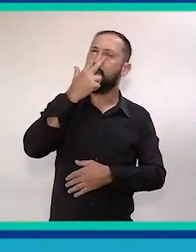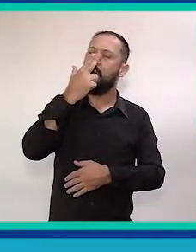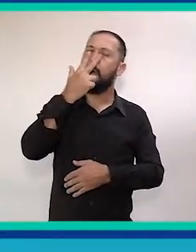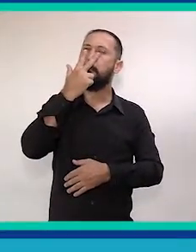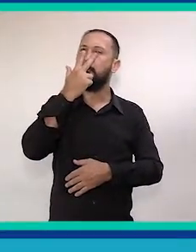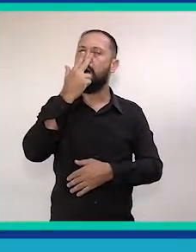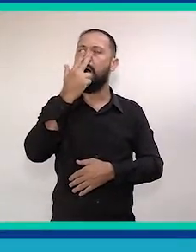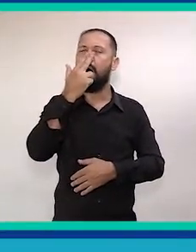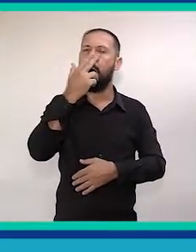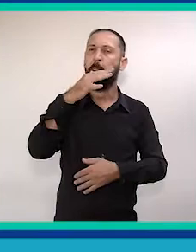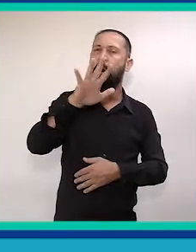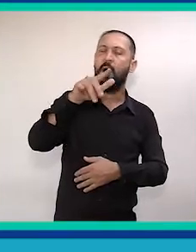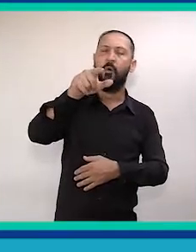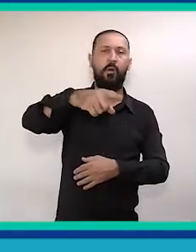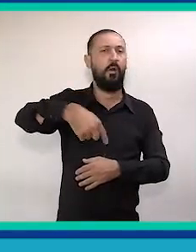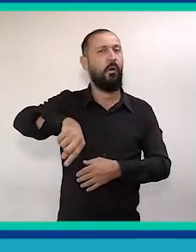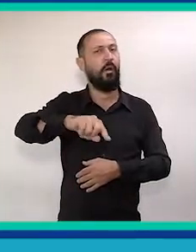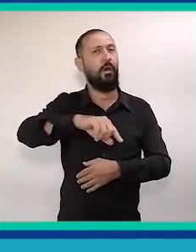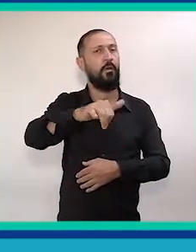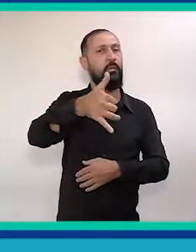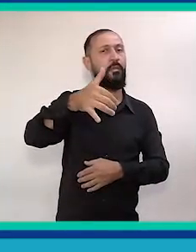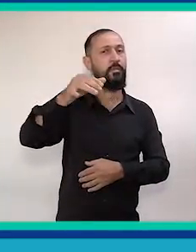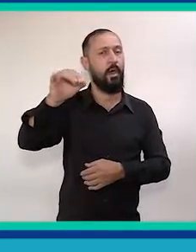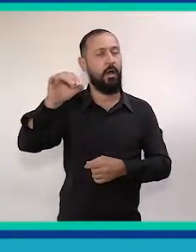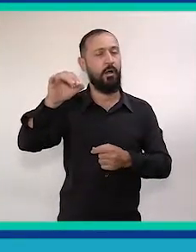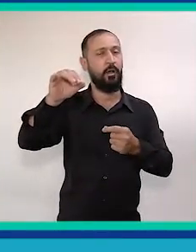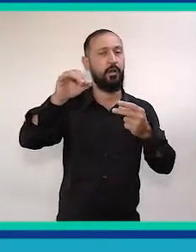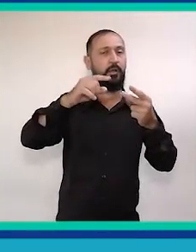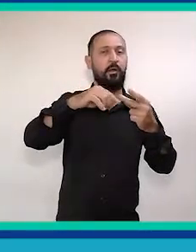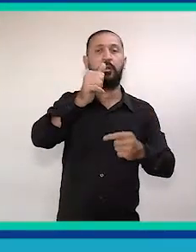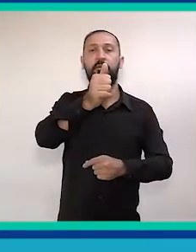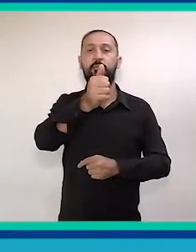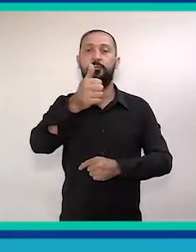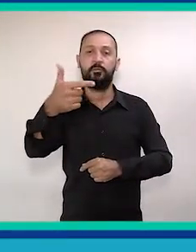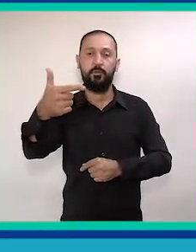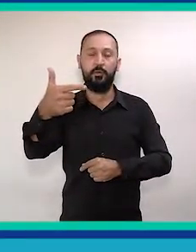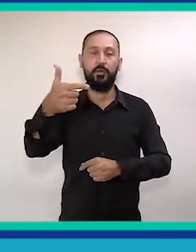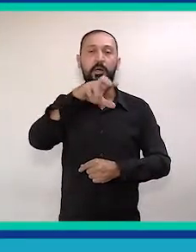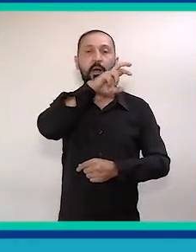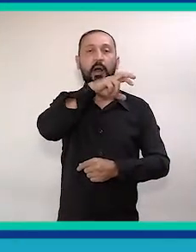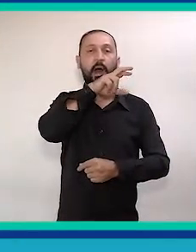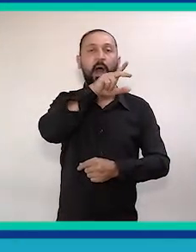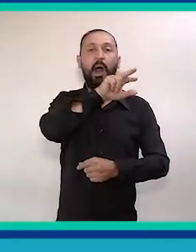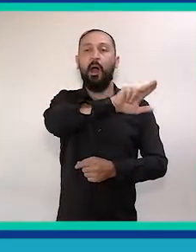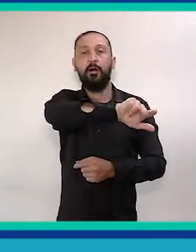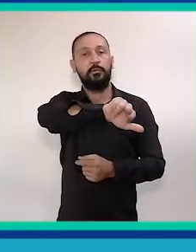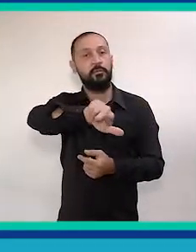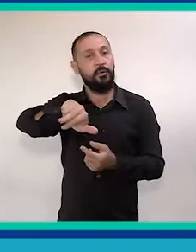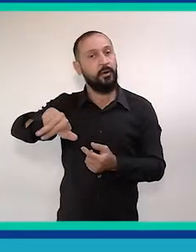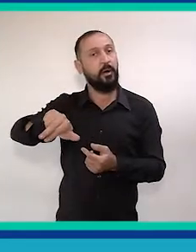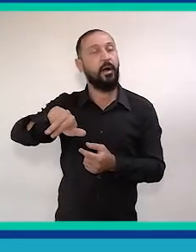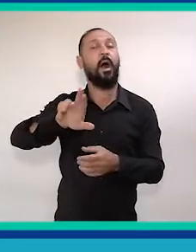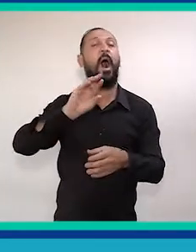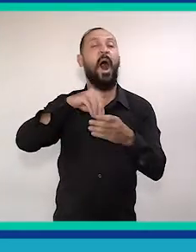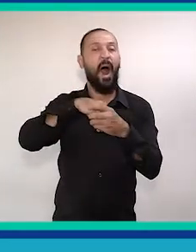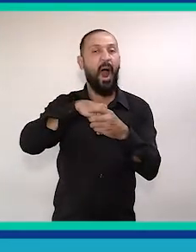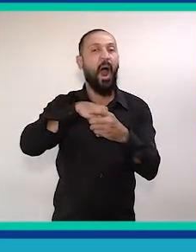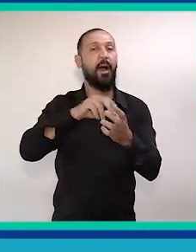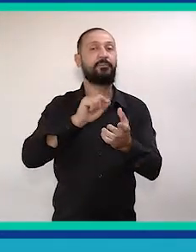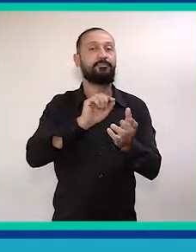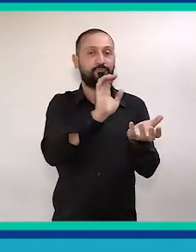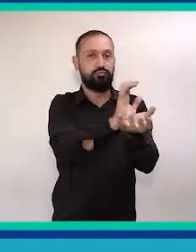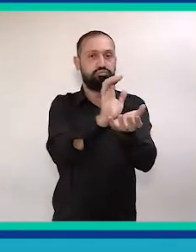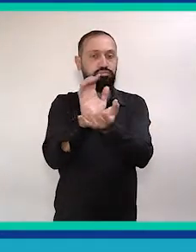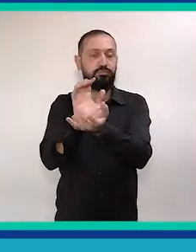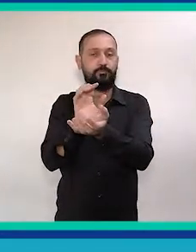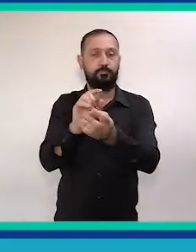possui, eu não sei precisar, mas deve possuir aí de 10 a 12 espécies de serpentes diferentes,